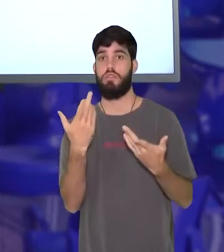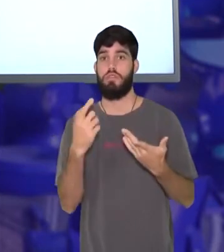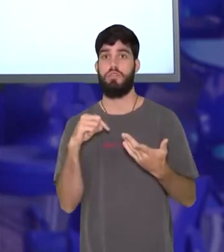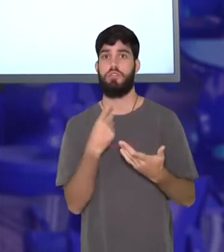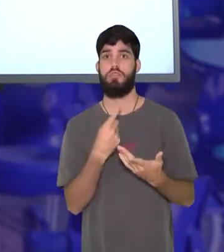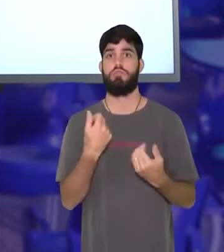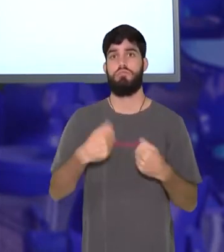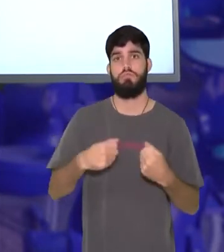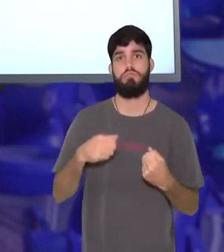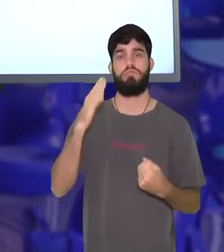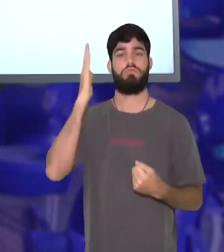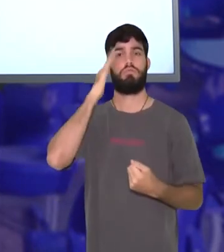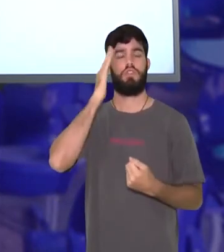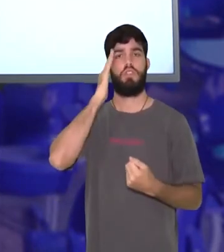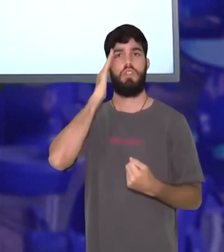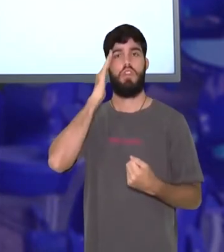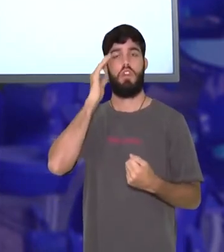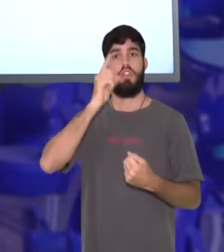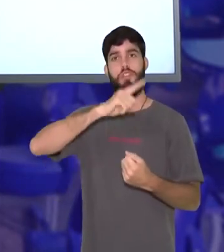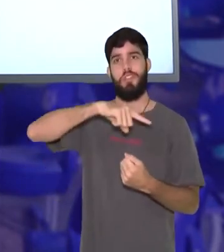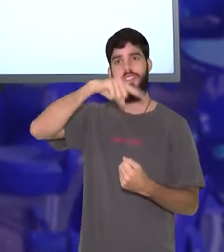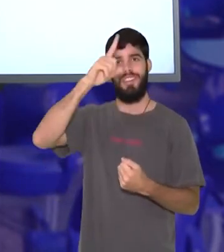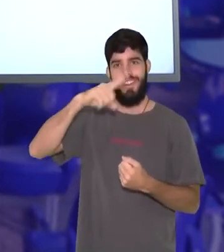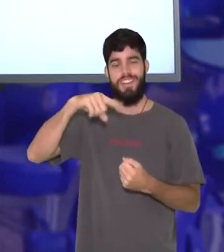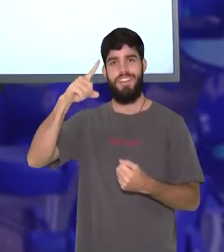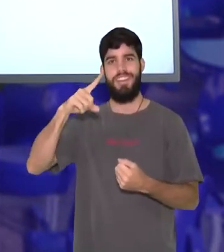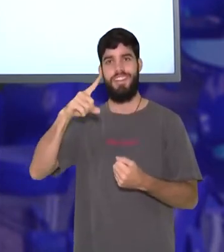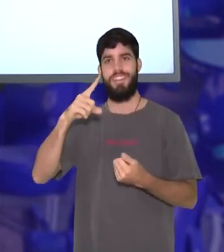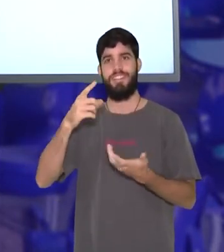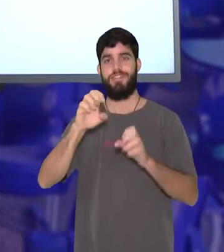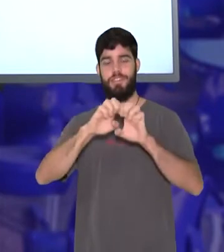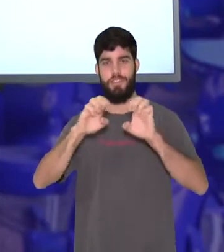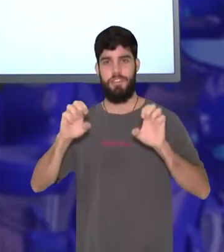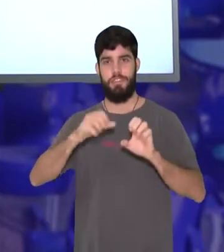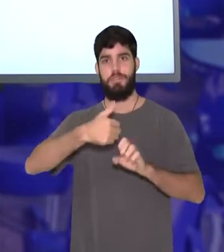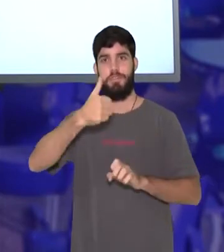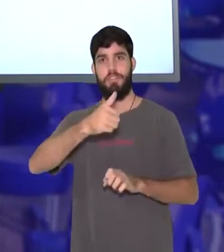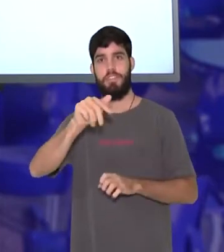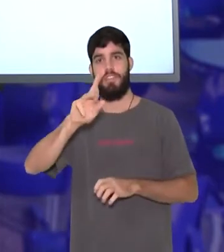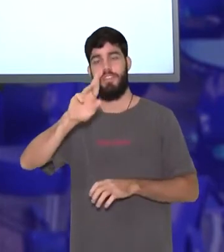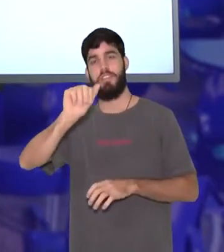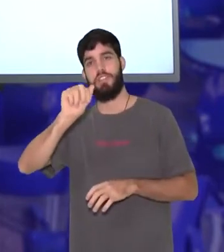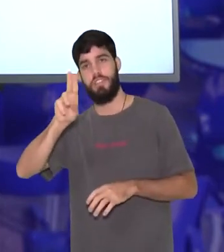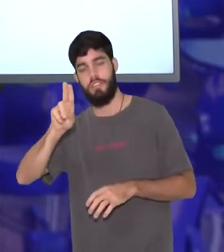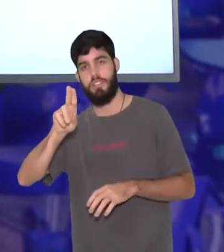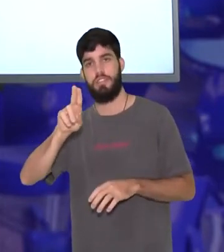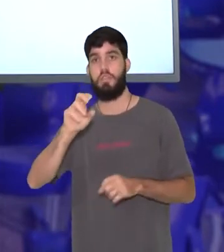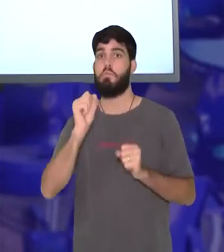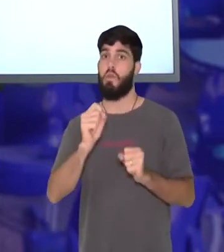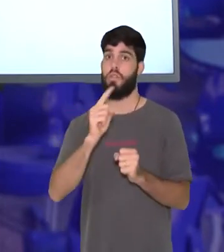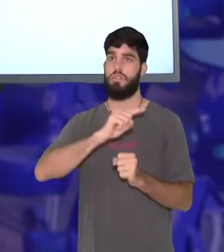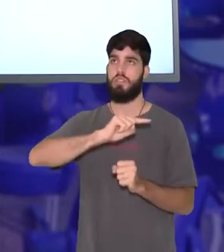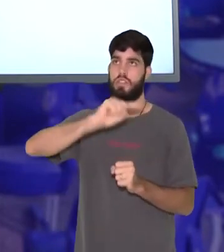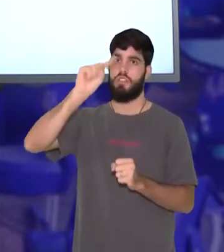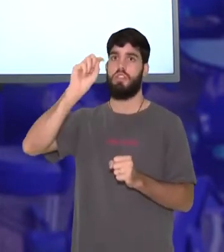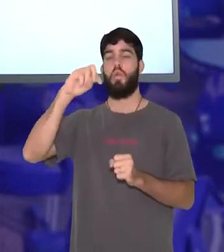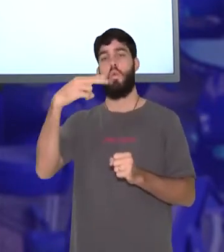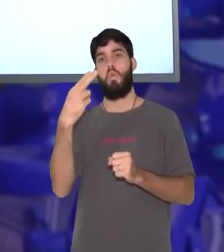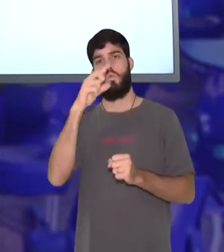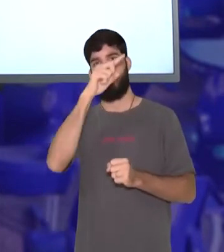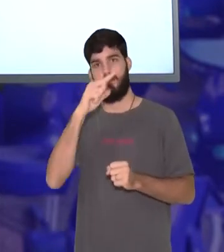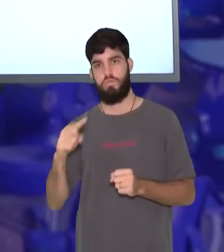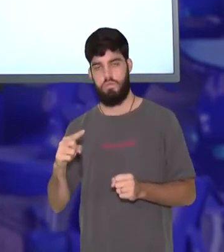entender que o gráfico de uma equação de primeiro grau é uma reta podem dos ela crescente ou decrescente